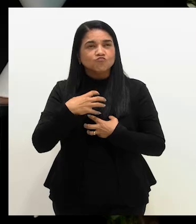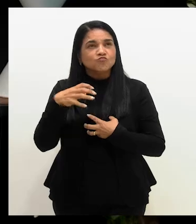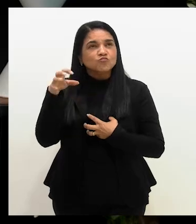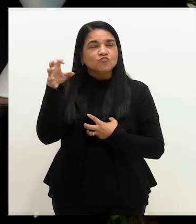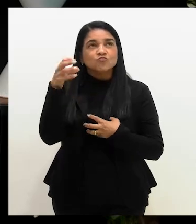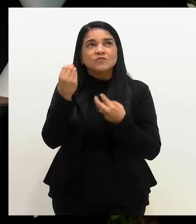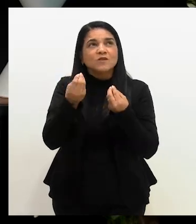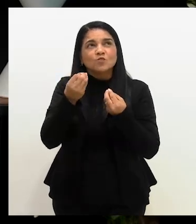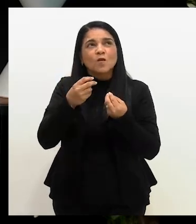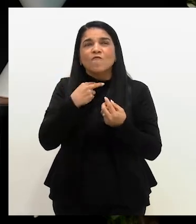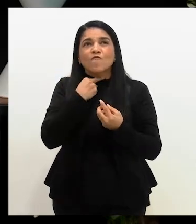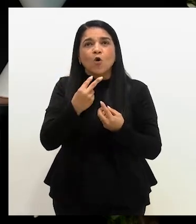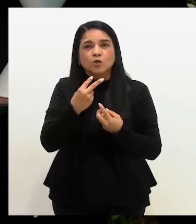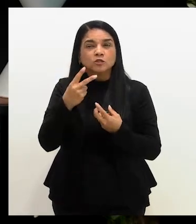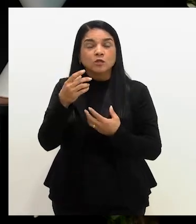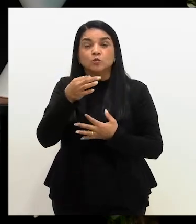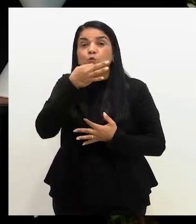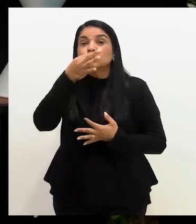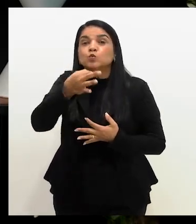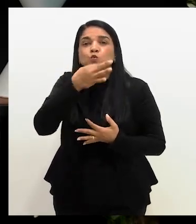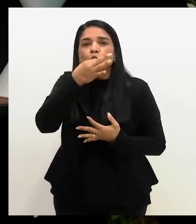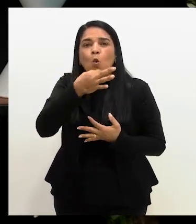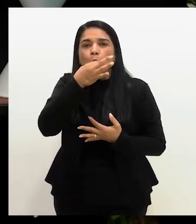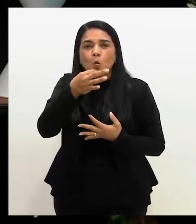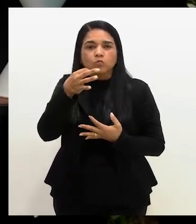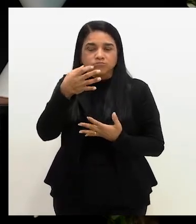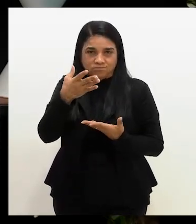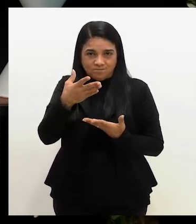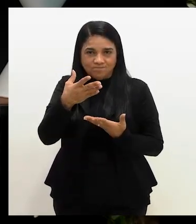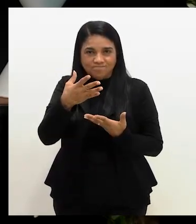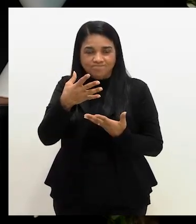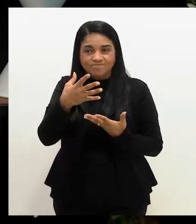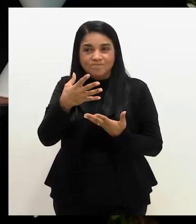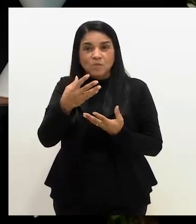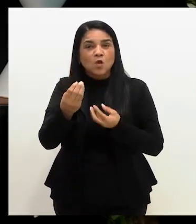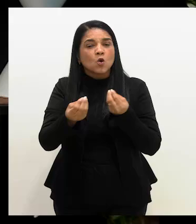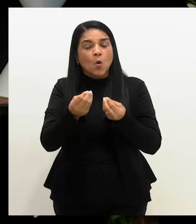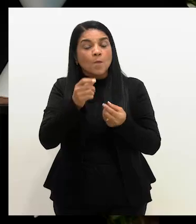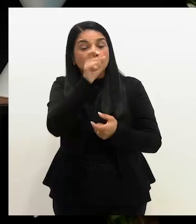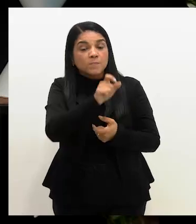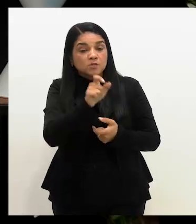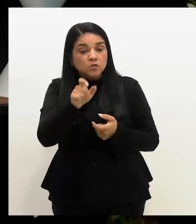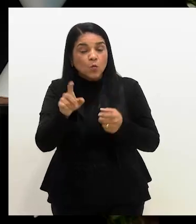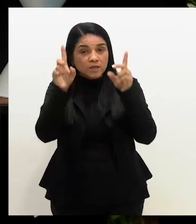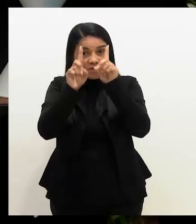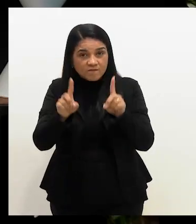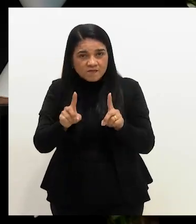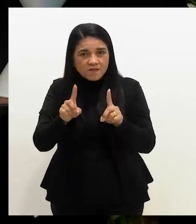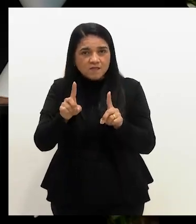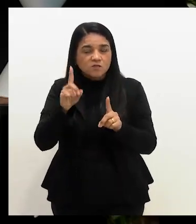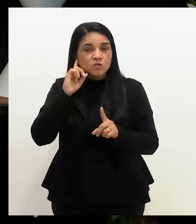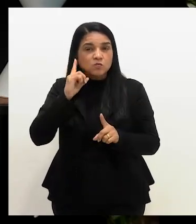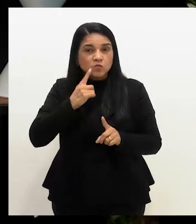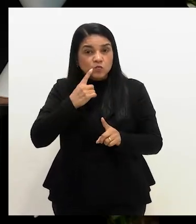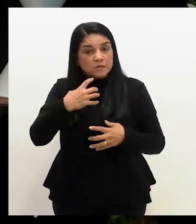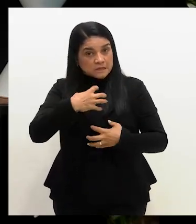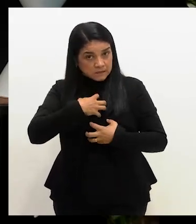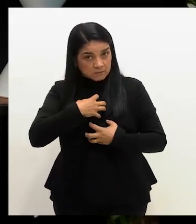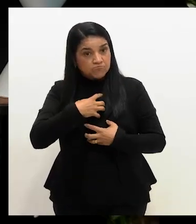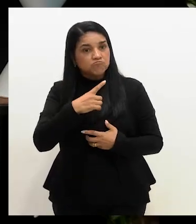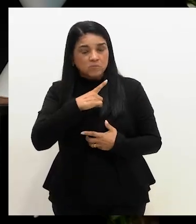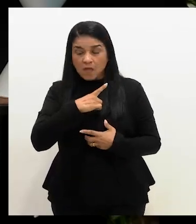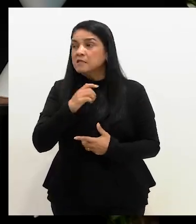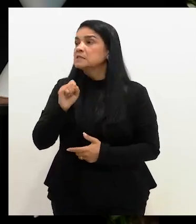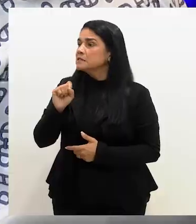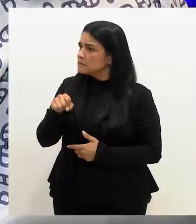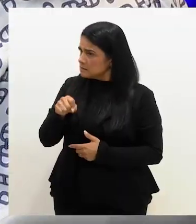voz, não é da voz, do som, né? Não é da voz no caso. Sim. Então, a pessoa que tem deficiência, ela ainda tem o